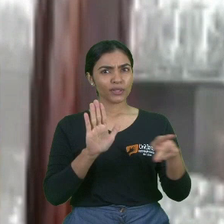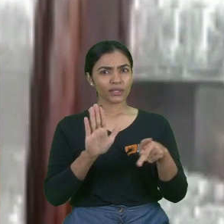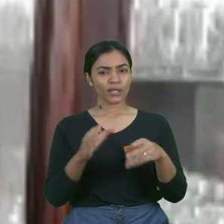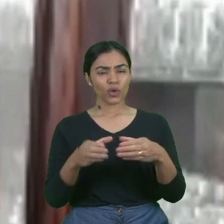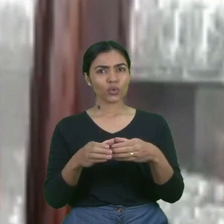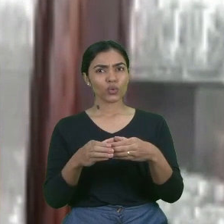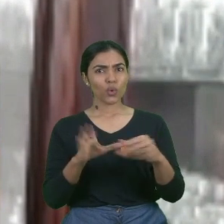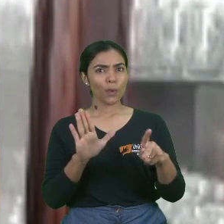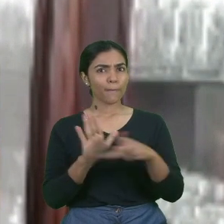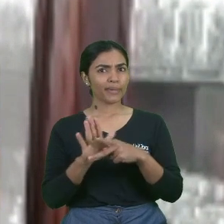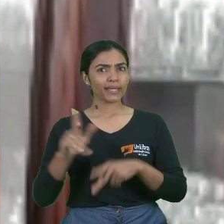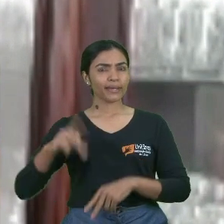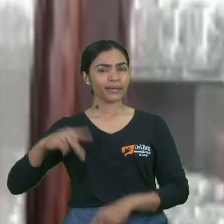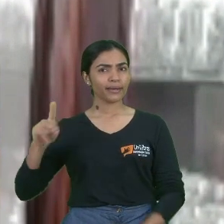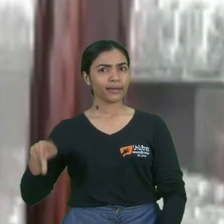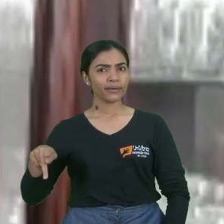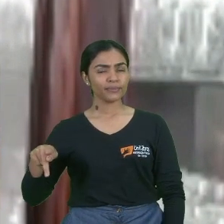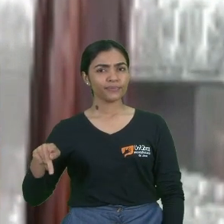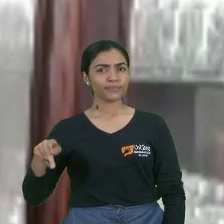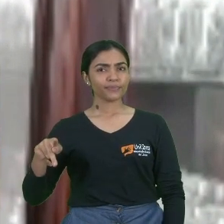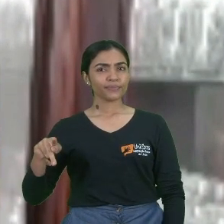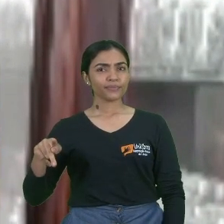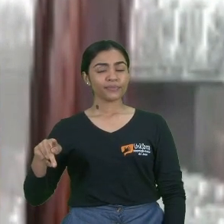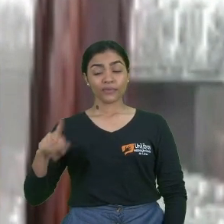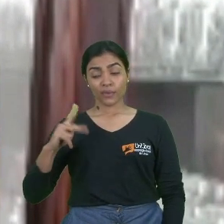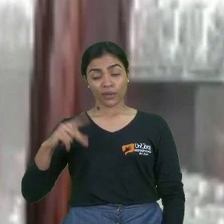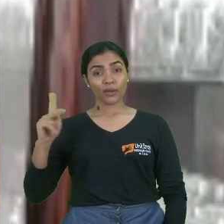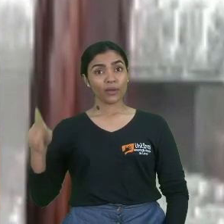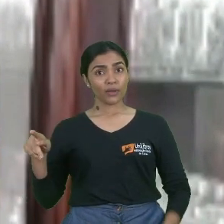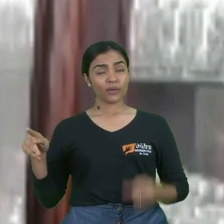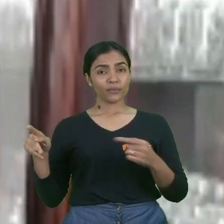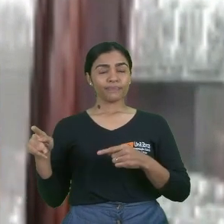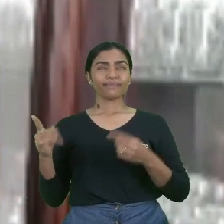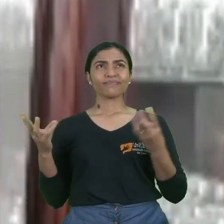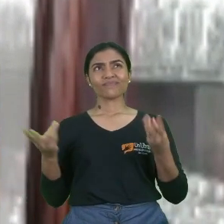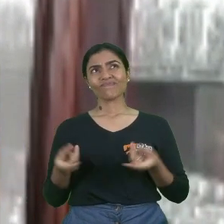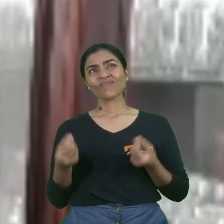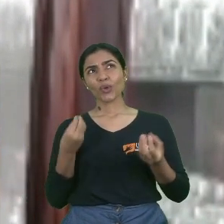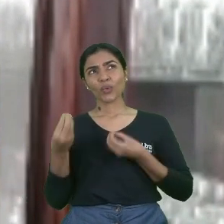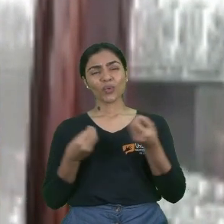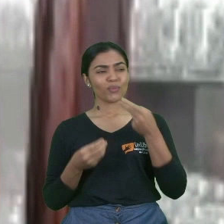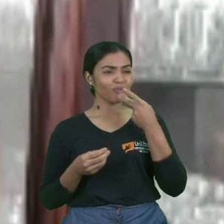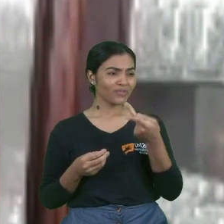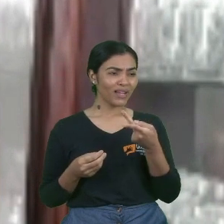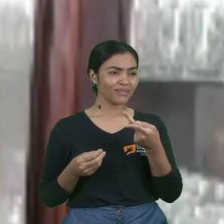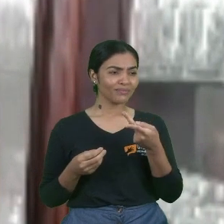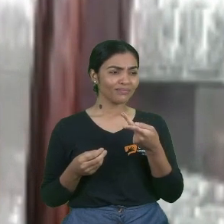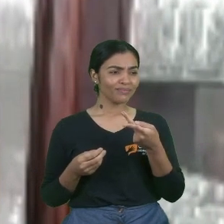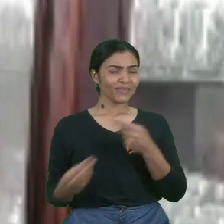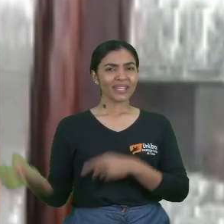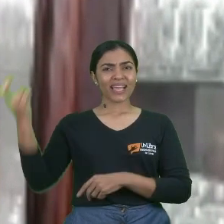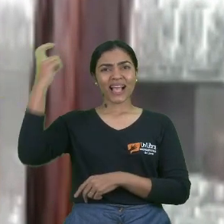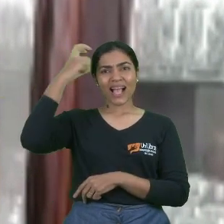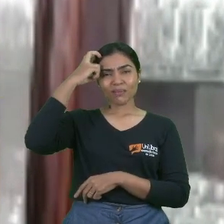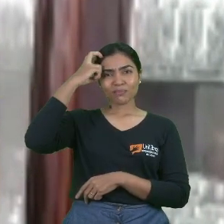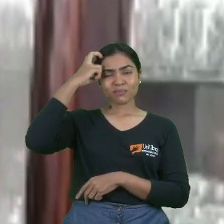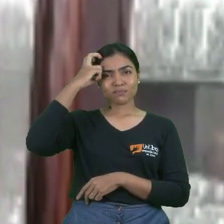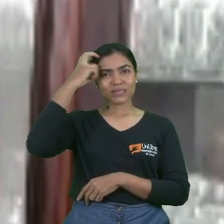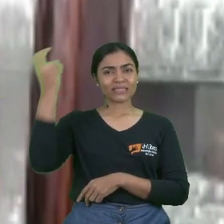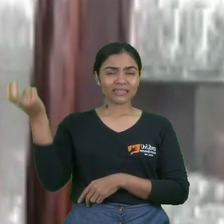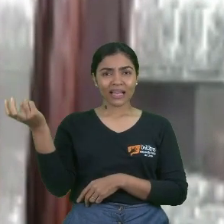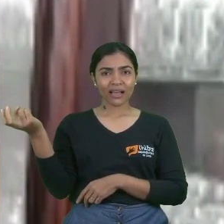acho que o professor tem não tem como é que eu digo tem capital tem